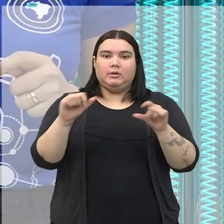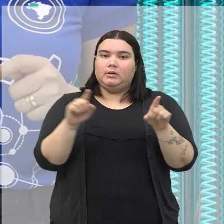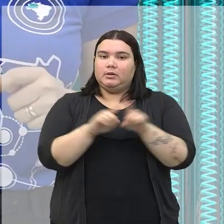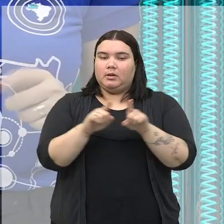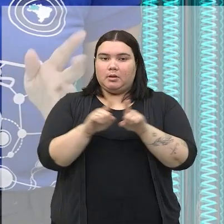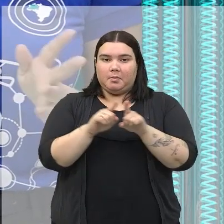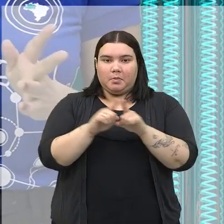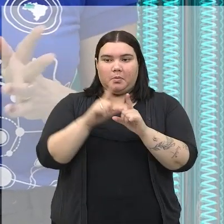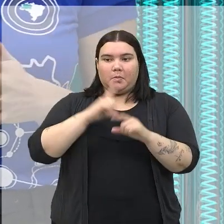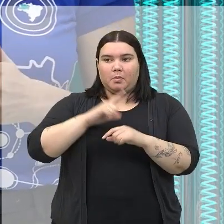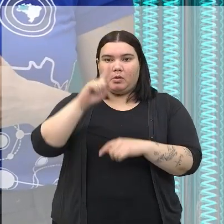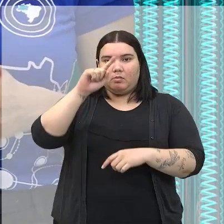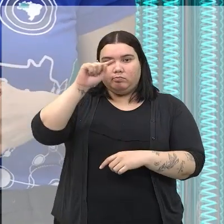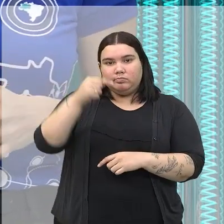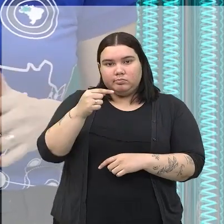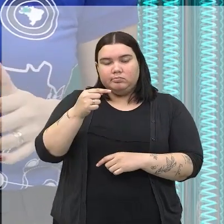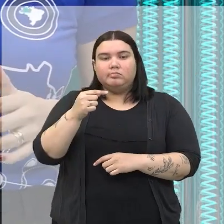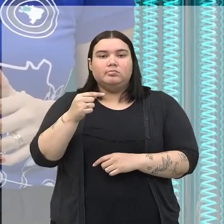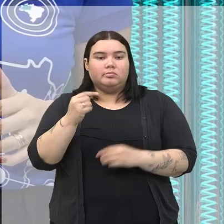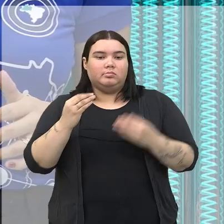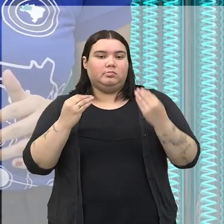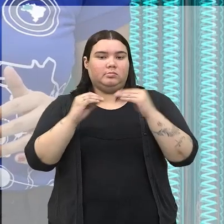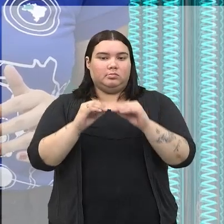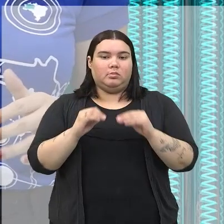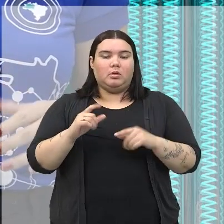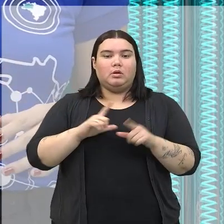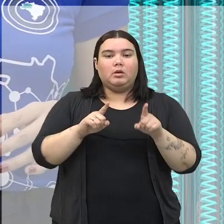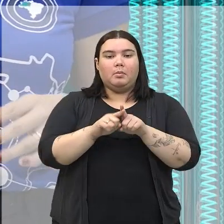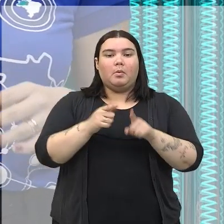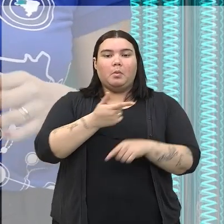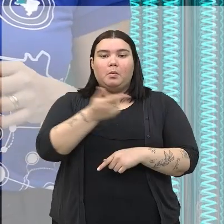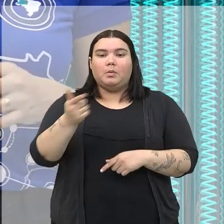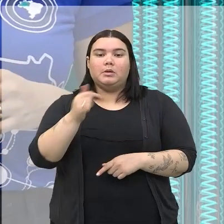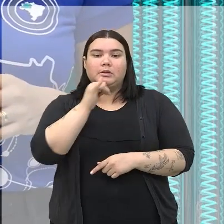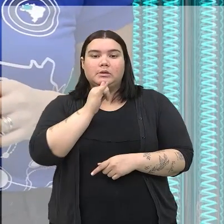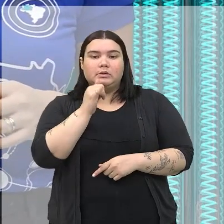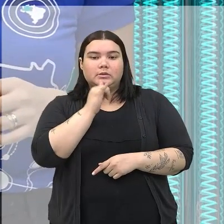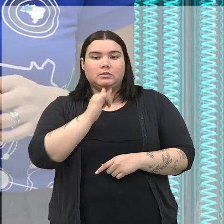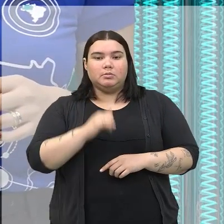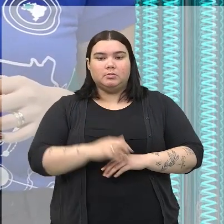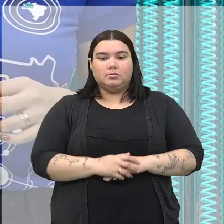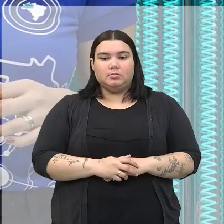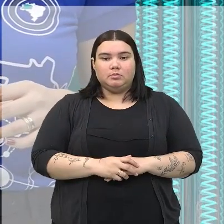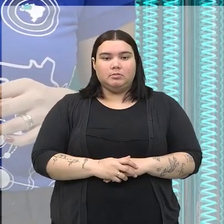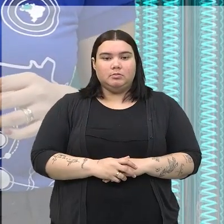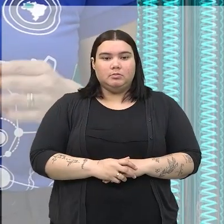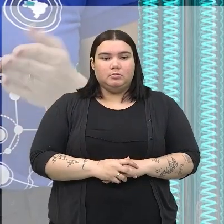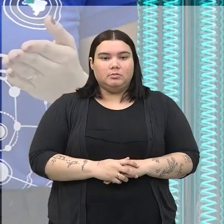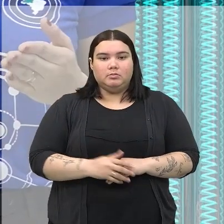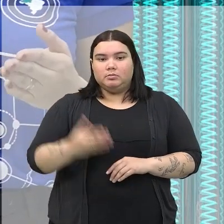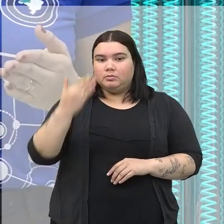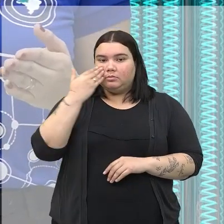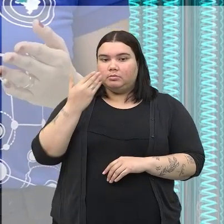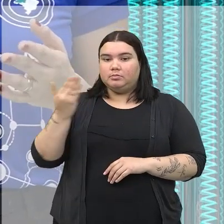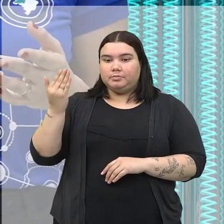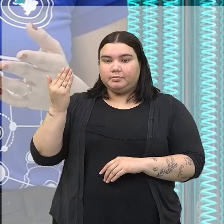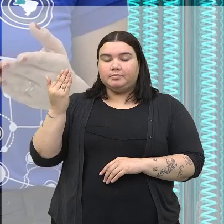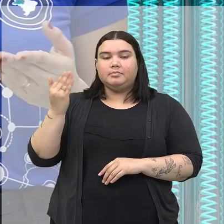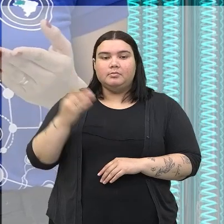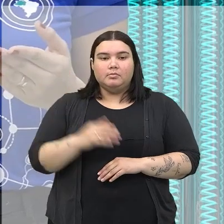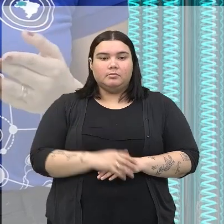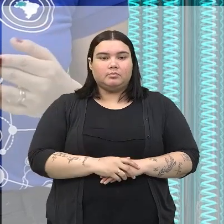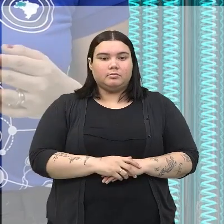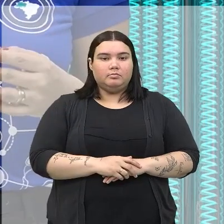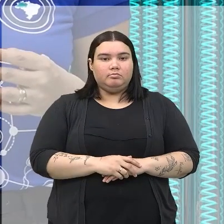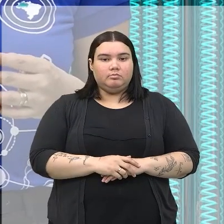apóstrofe e o LL, a contração. E temos mais exemplos aqui. It will rain. Também ali a